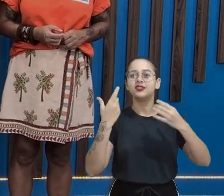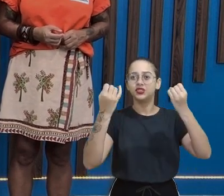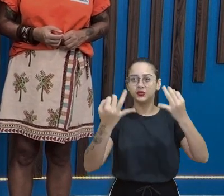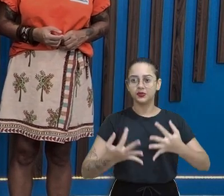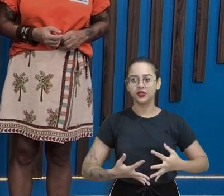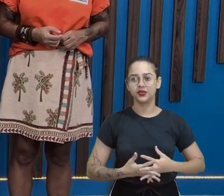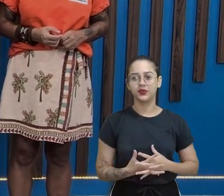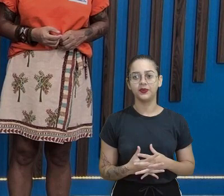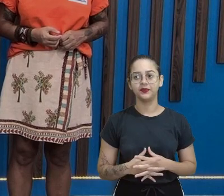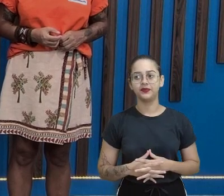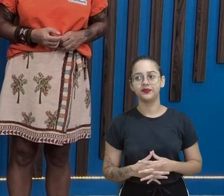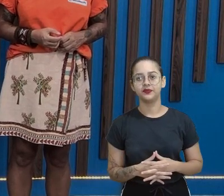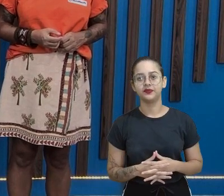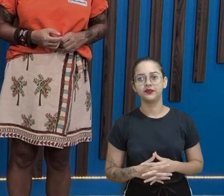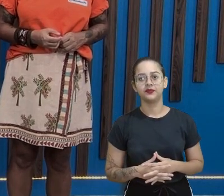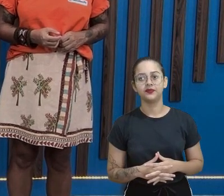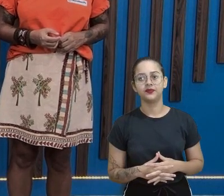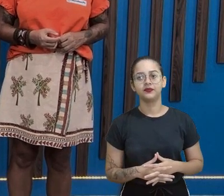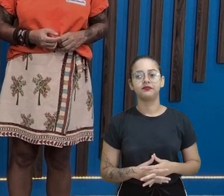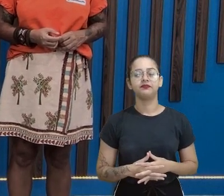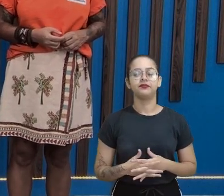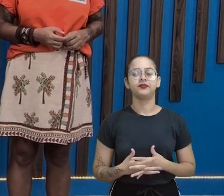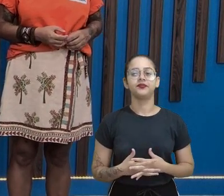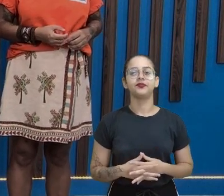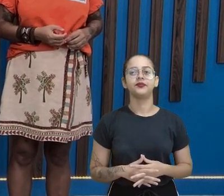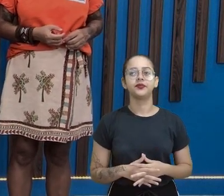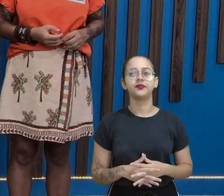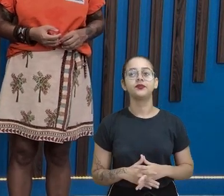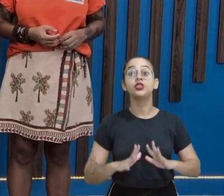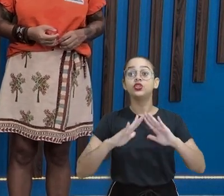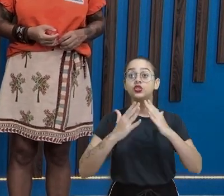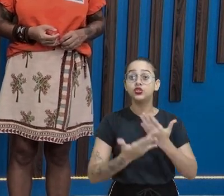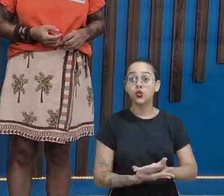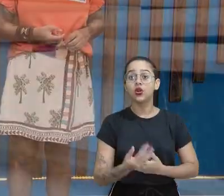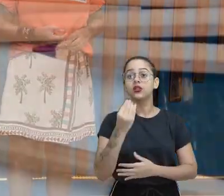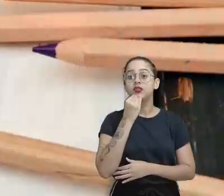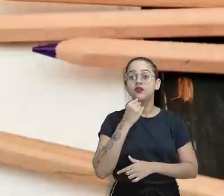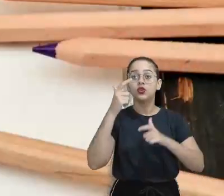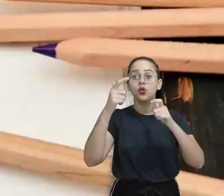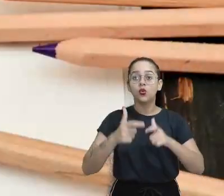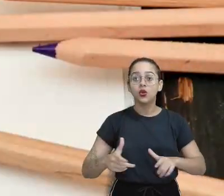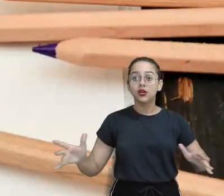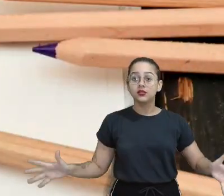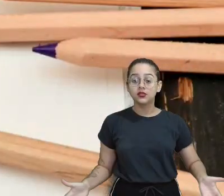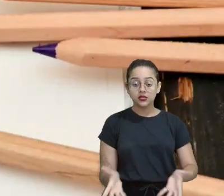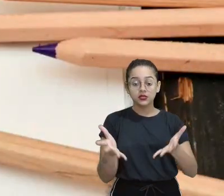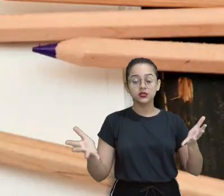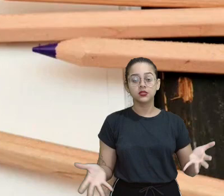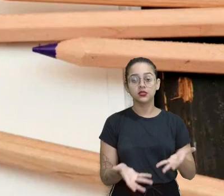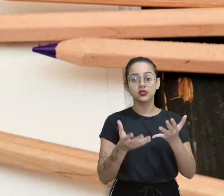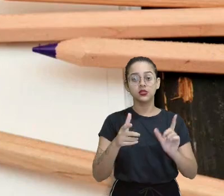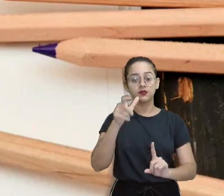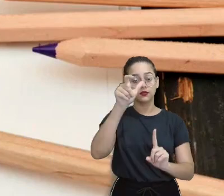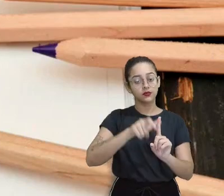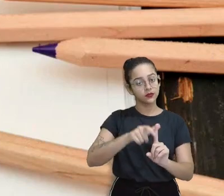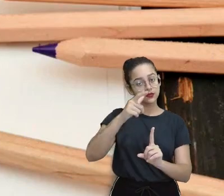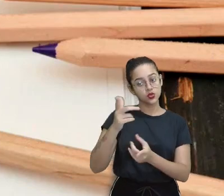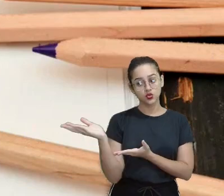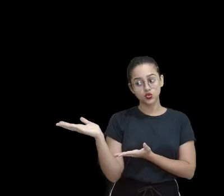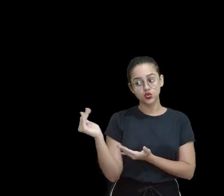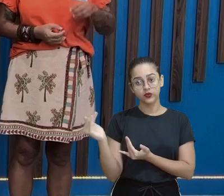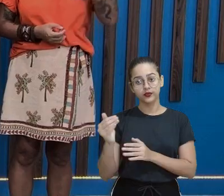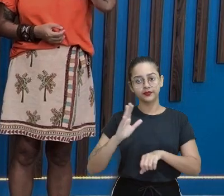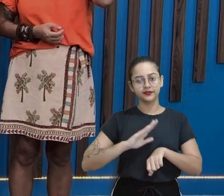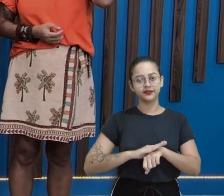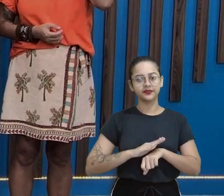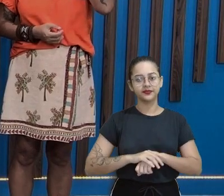vai fazer sentido. Tá? Então, ó, como a gente falou, a escola deve ser um local que incentiva esse protagonismo juvenil, né? E